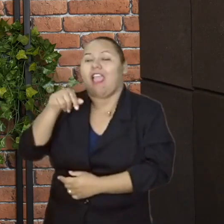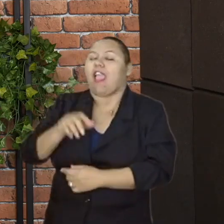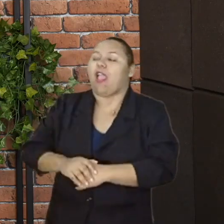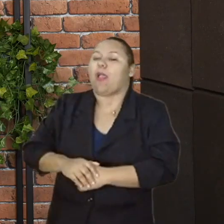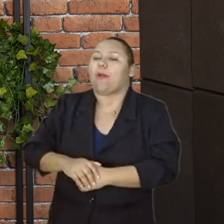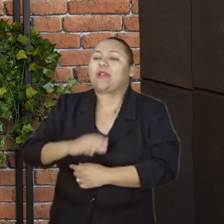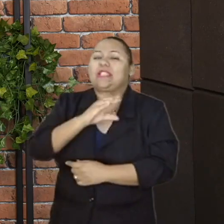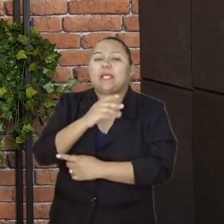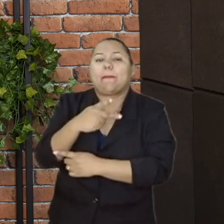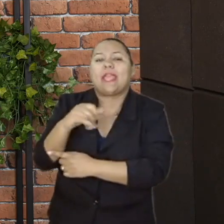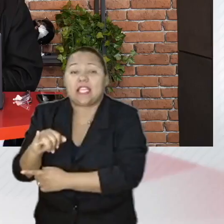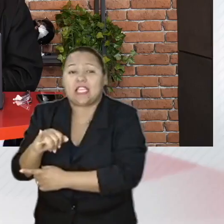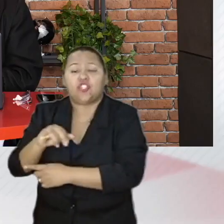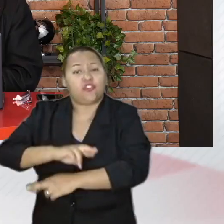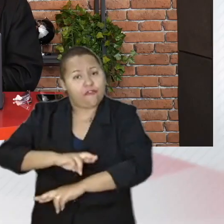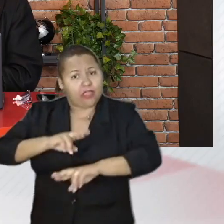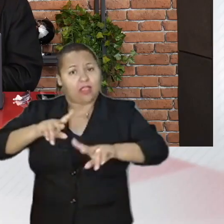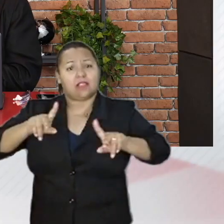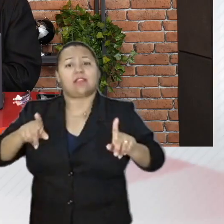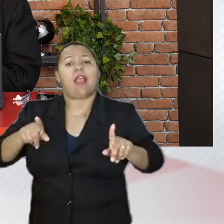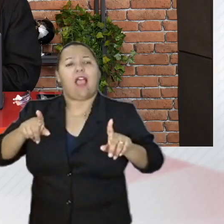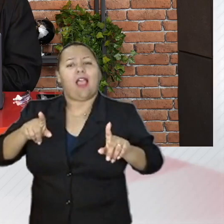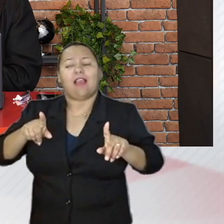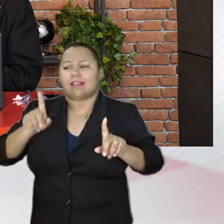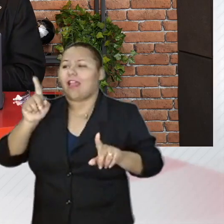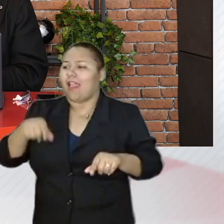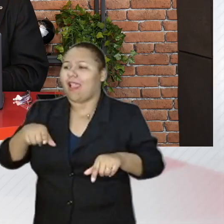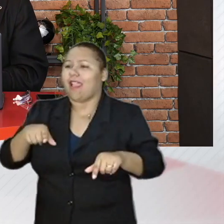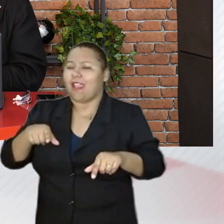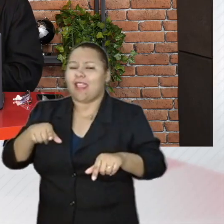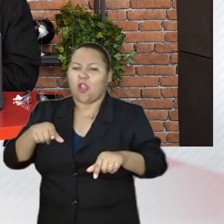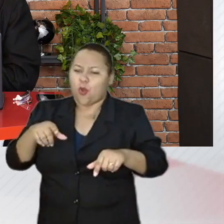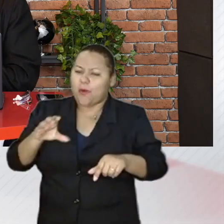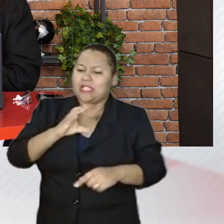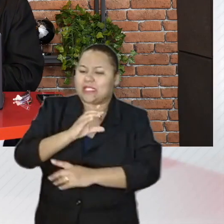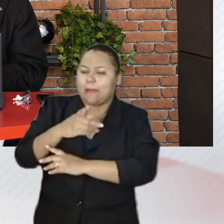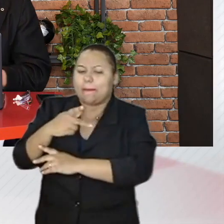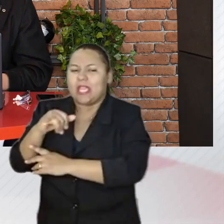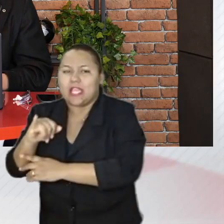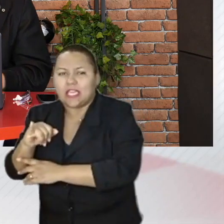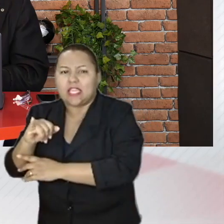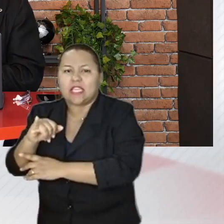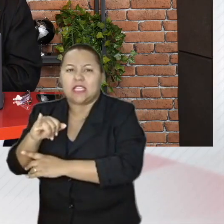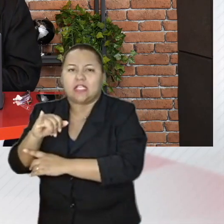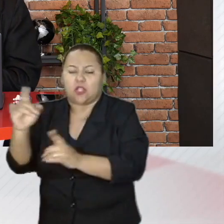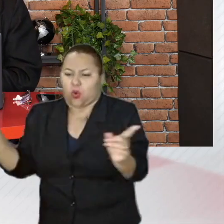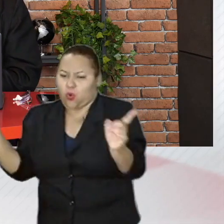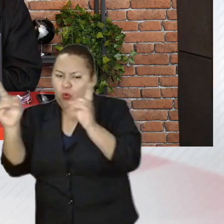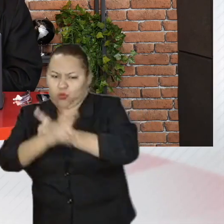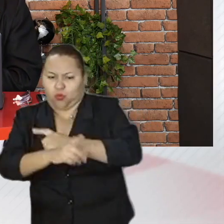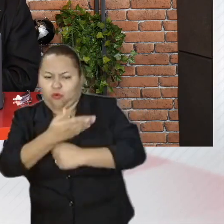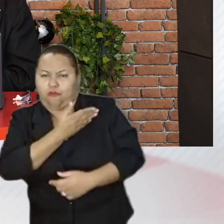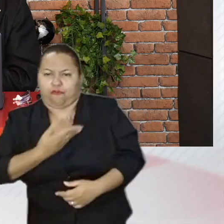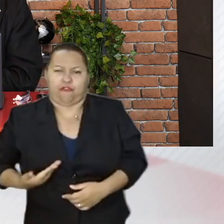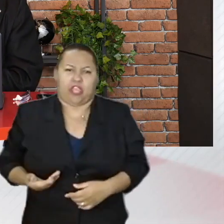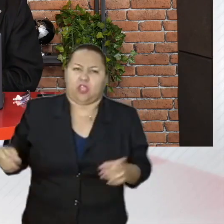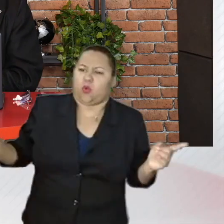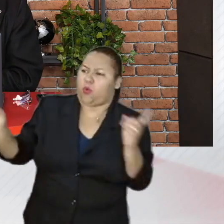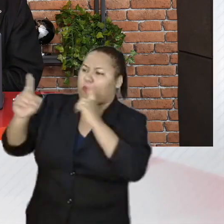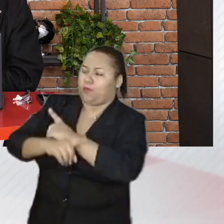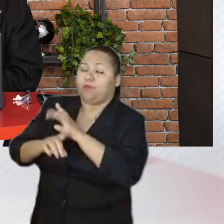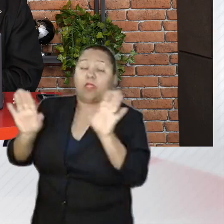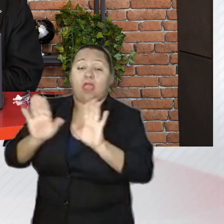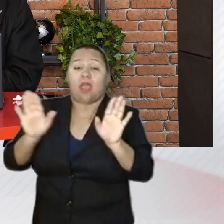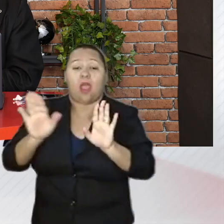né? Porque ela não é uma CPI da oposição contra a situação, do governo contra a oposição, né? É uma